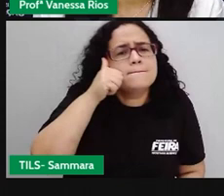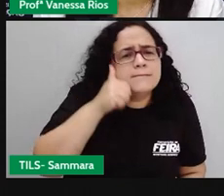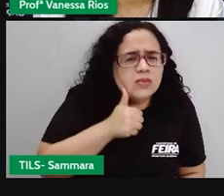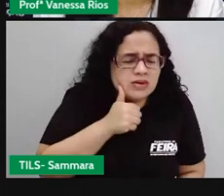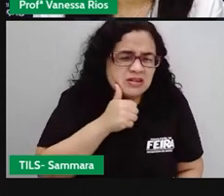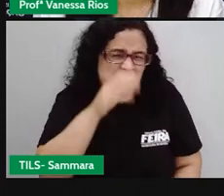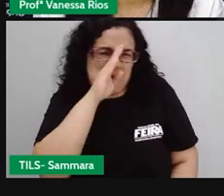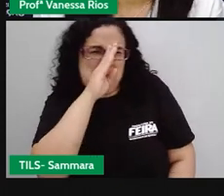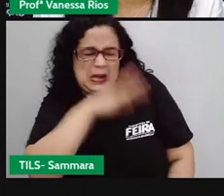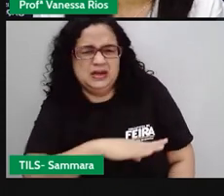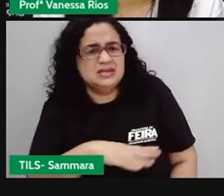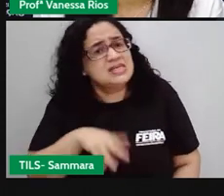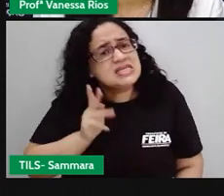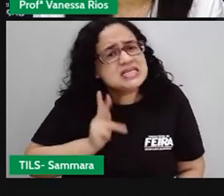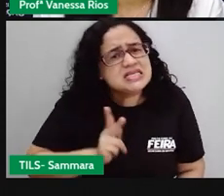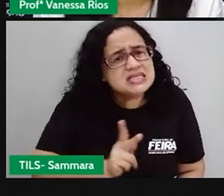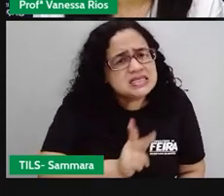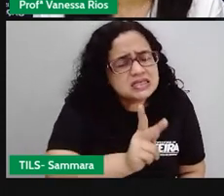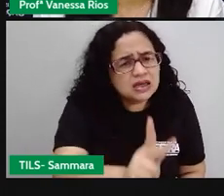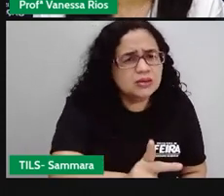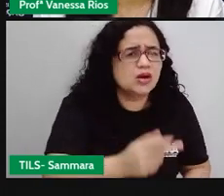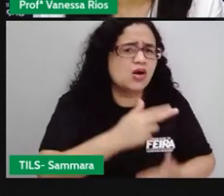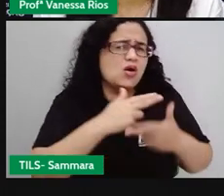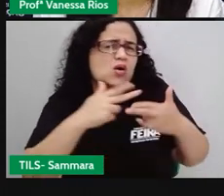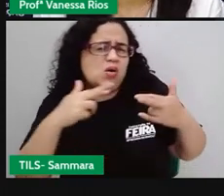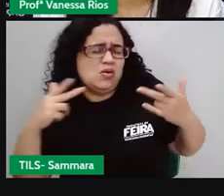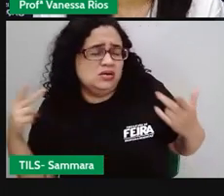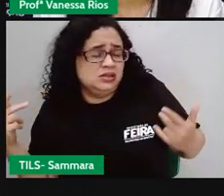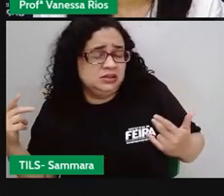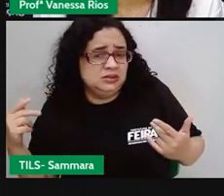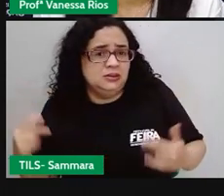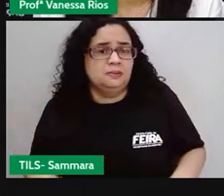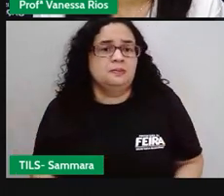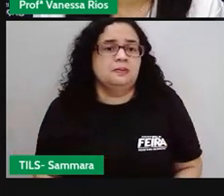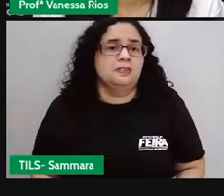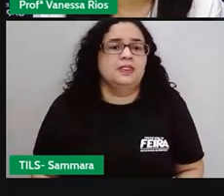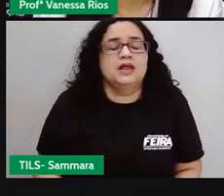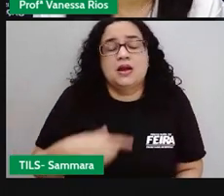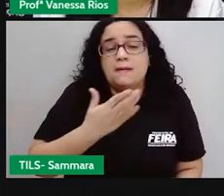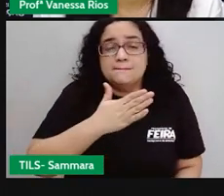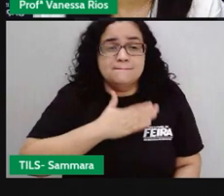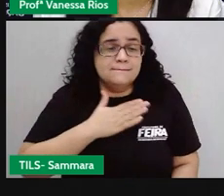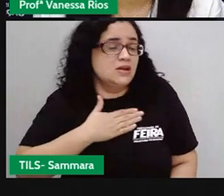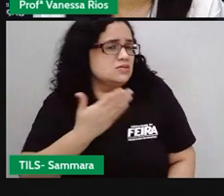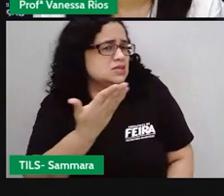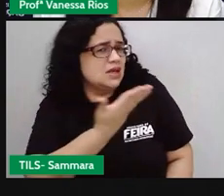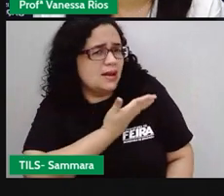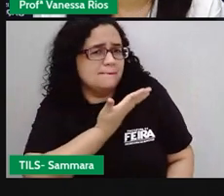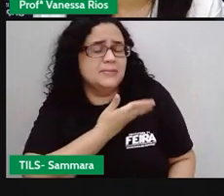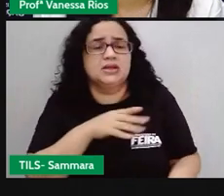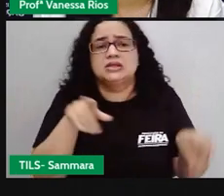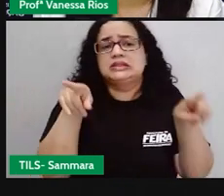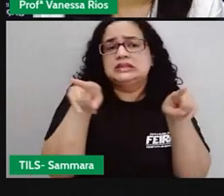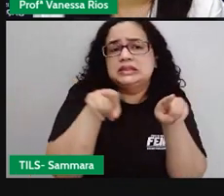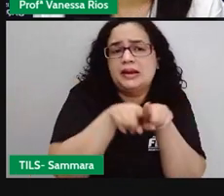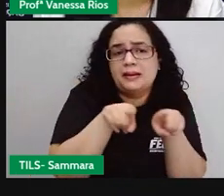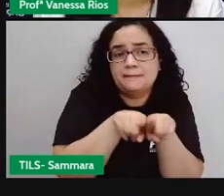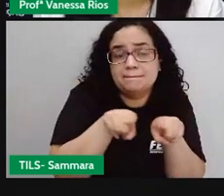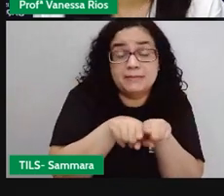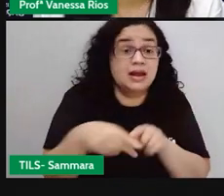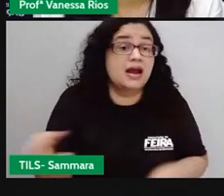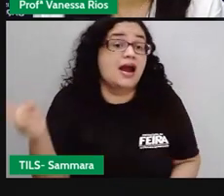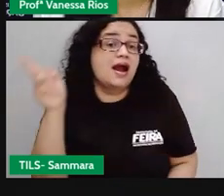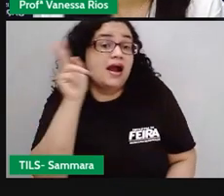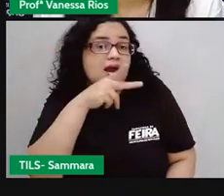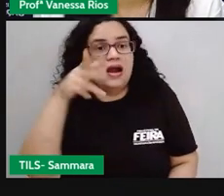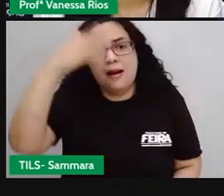malvadas que o tempo todo coisas perversas. Os meus amigos também nisso. A